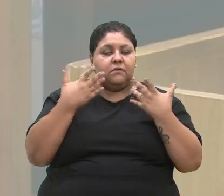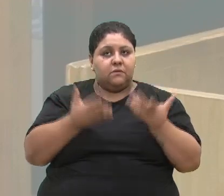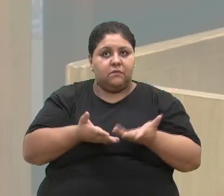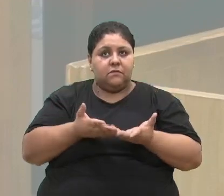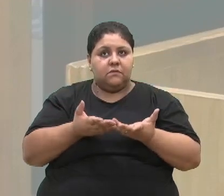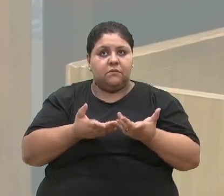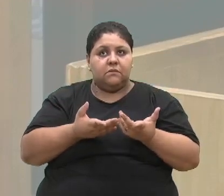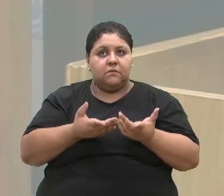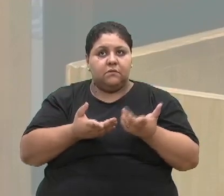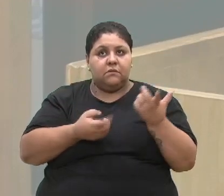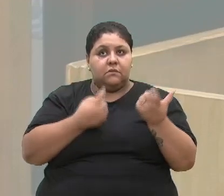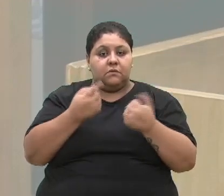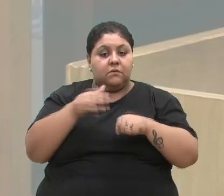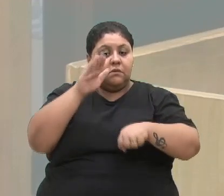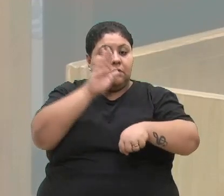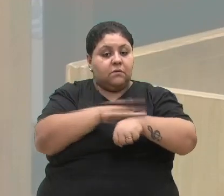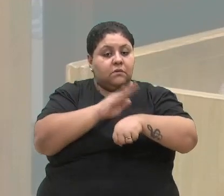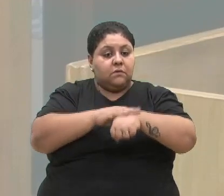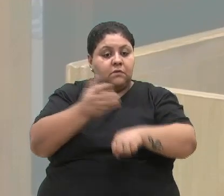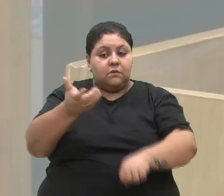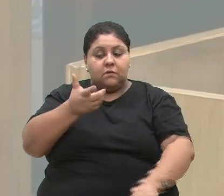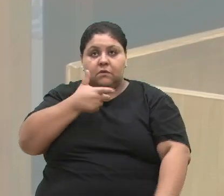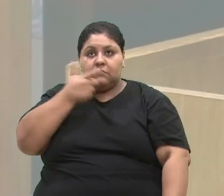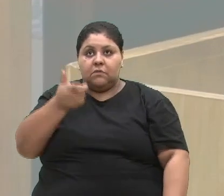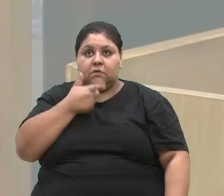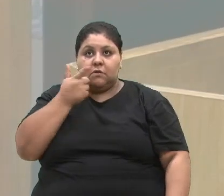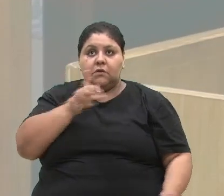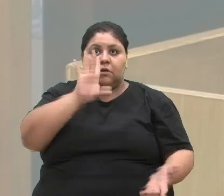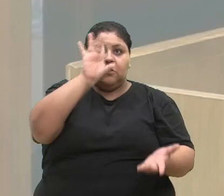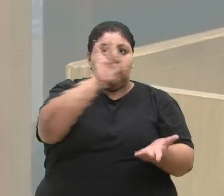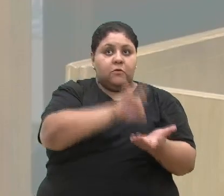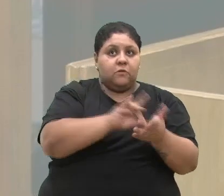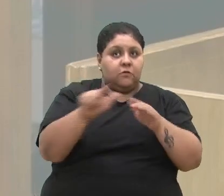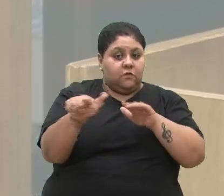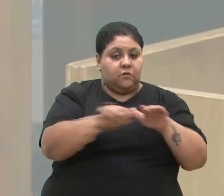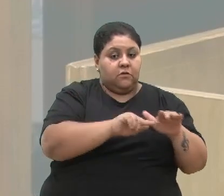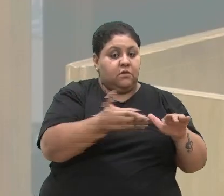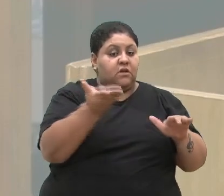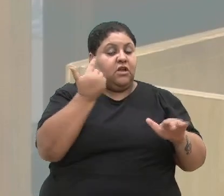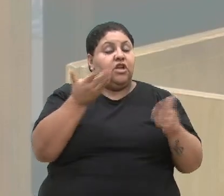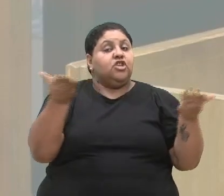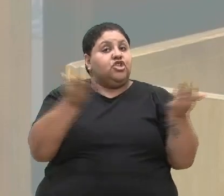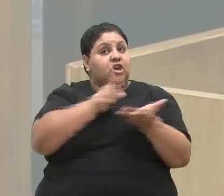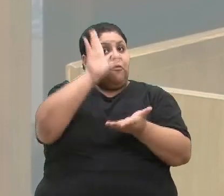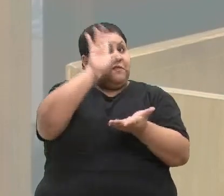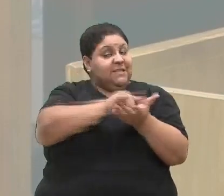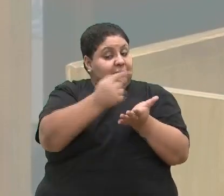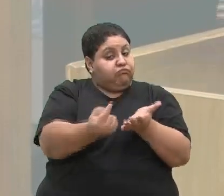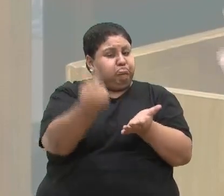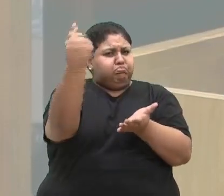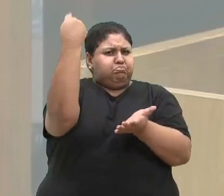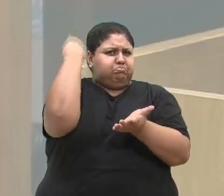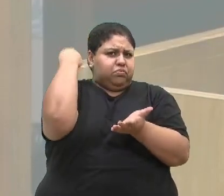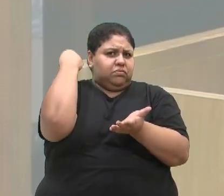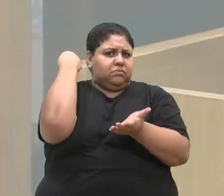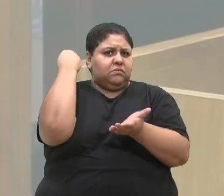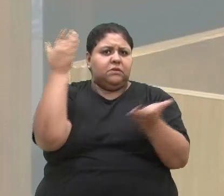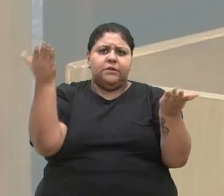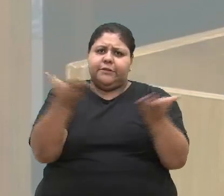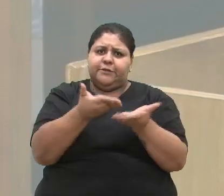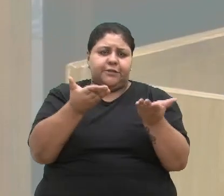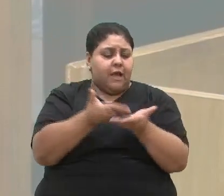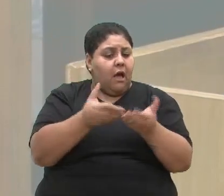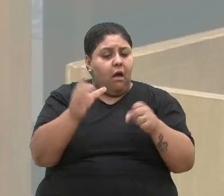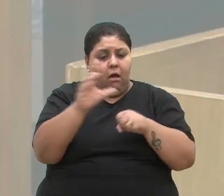em alguns momentos eu quero dizer que eu protocolei na semana passada, porque já havia protocolado lá atrás, já havia dado pela